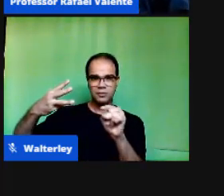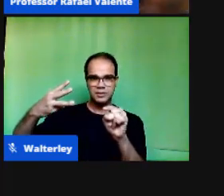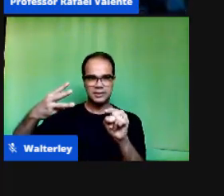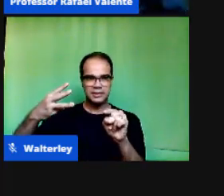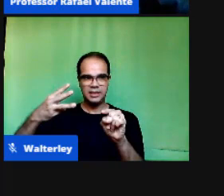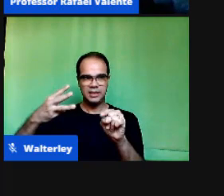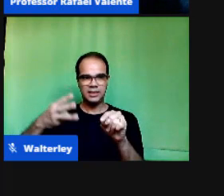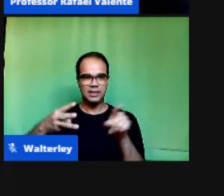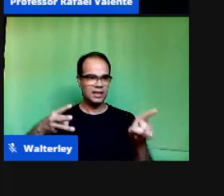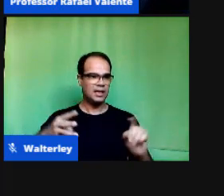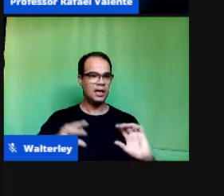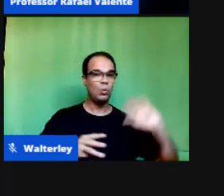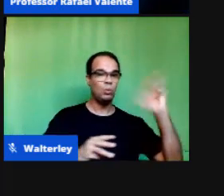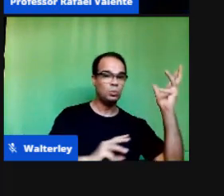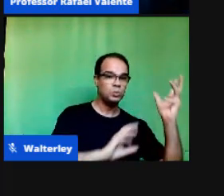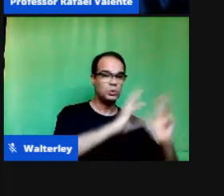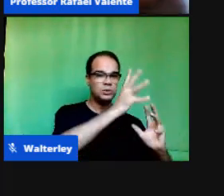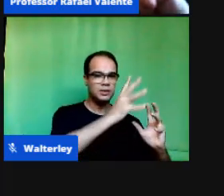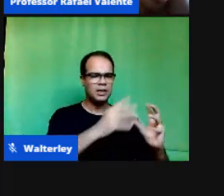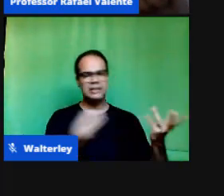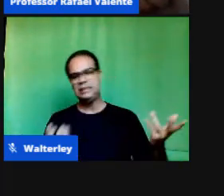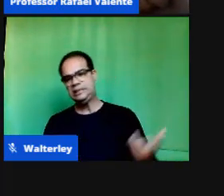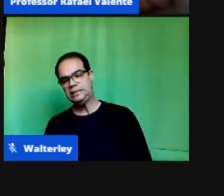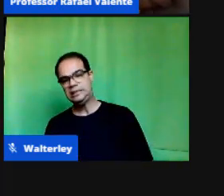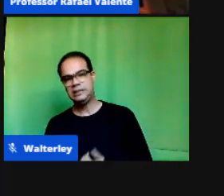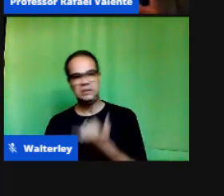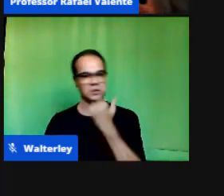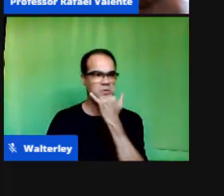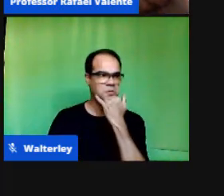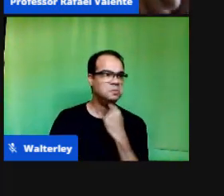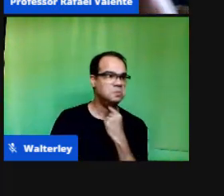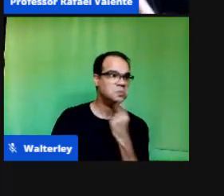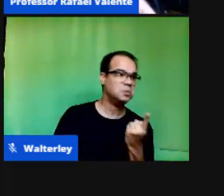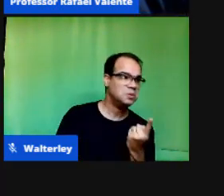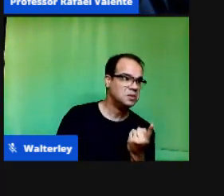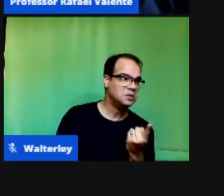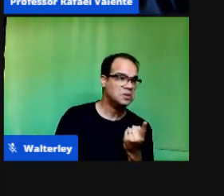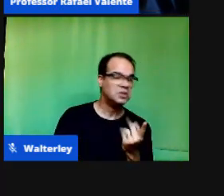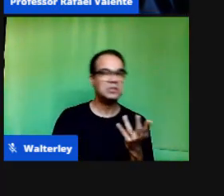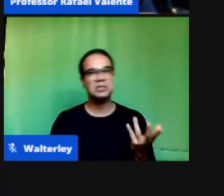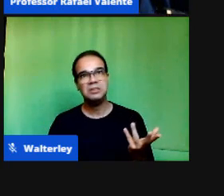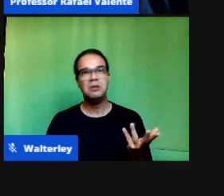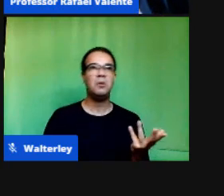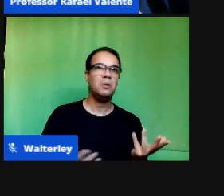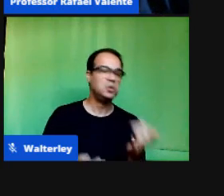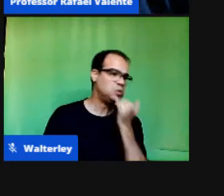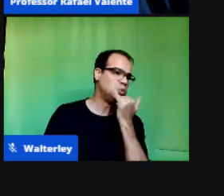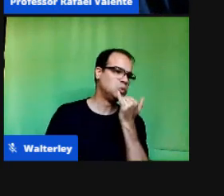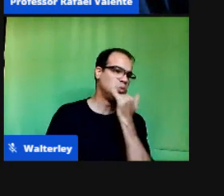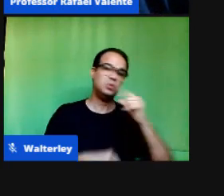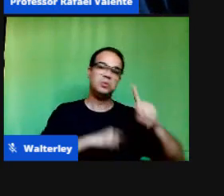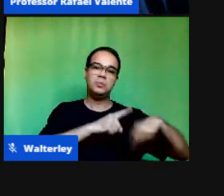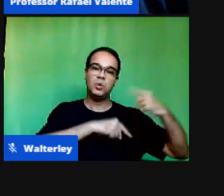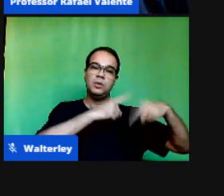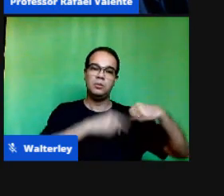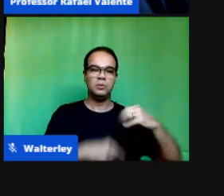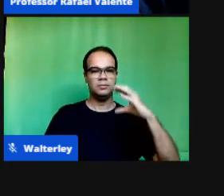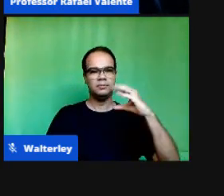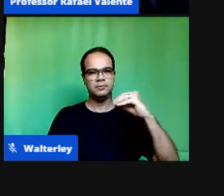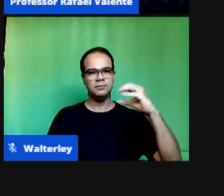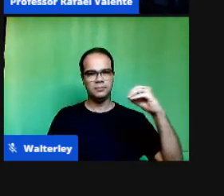está criando desculpas para resolver o problema. É isso, tá? Mais um.